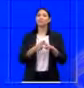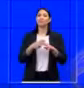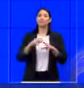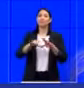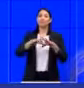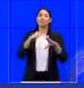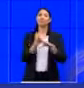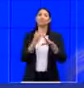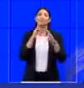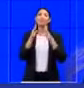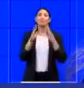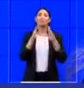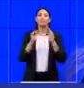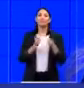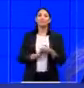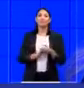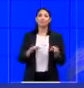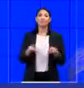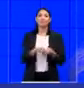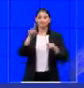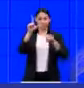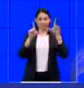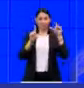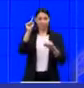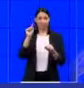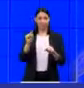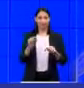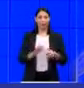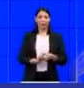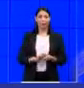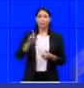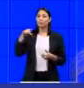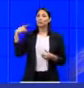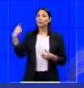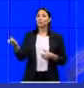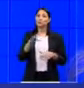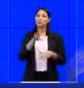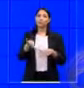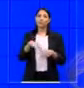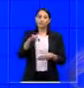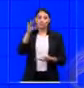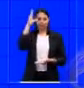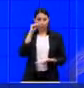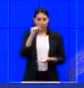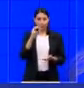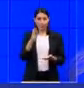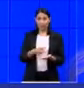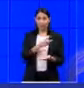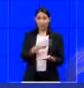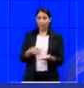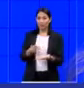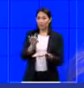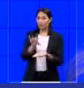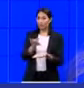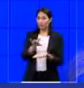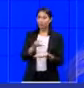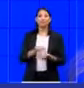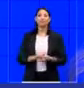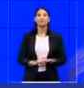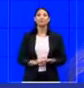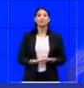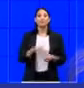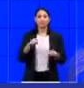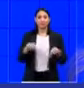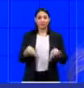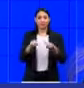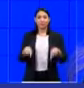no YouTube, também nas mídias sociais da Rede TV, para os demais sorteios desta noite. Tem Quina e Loto Fácil,